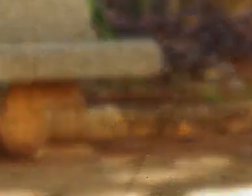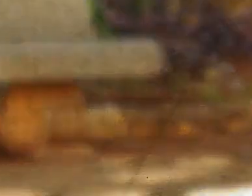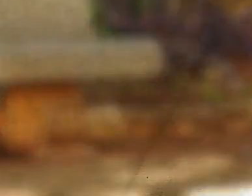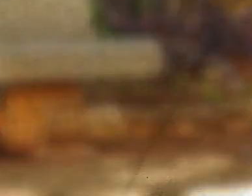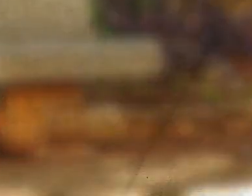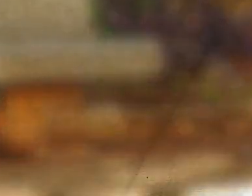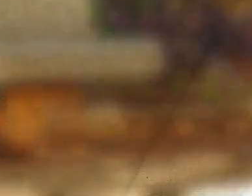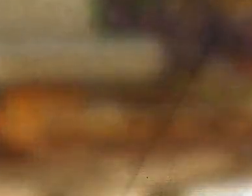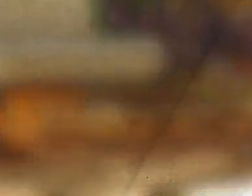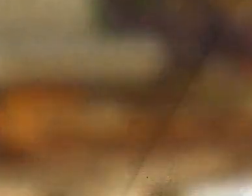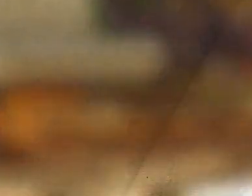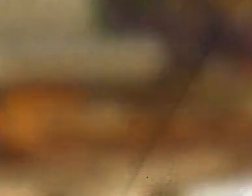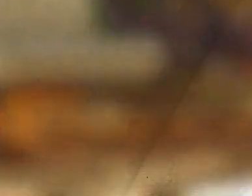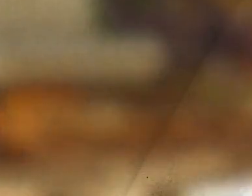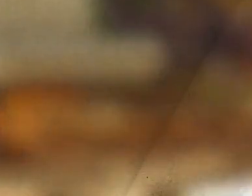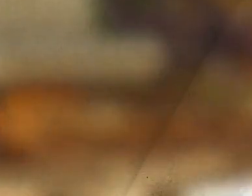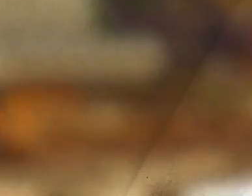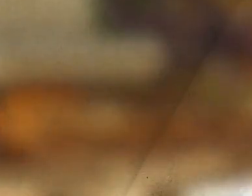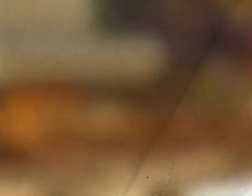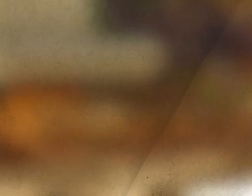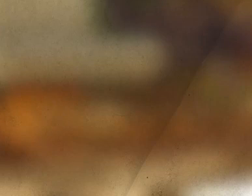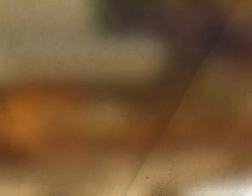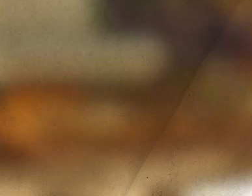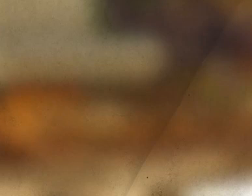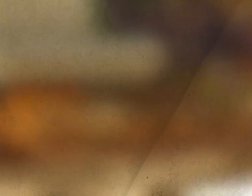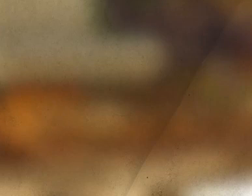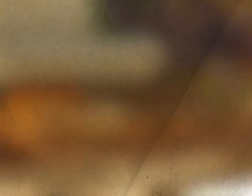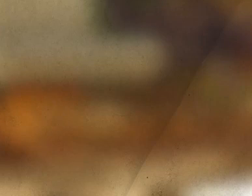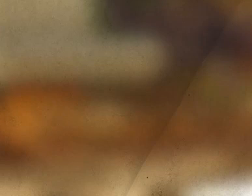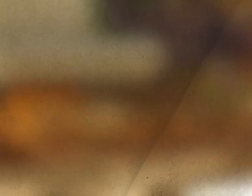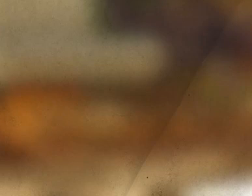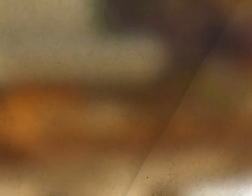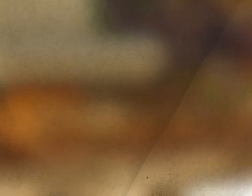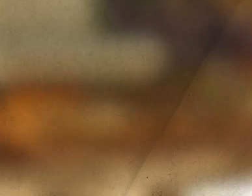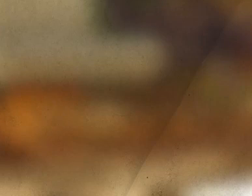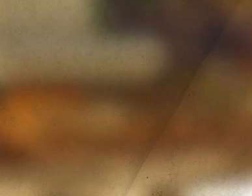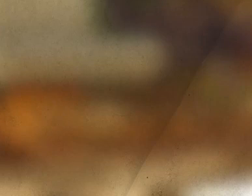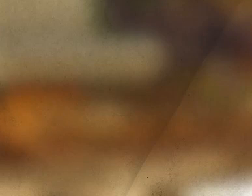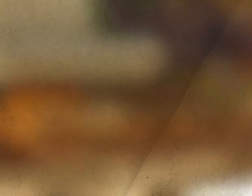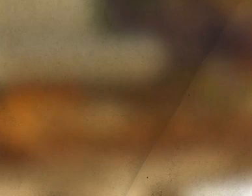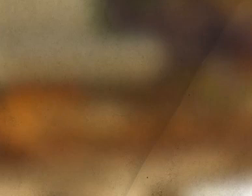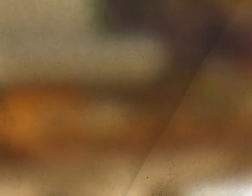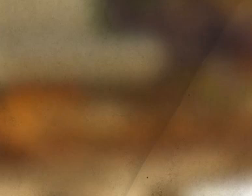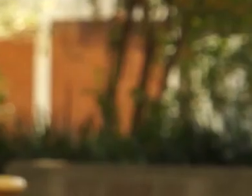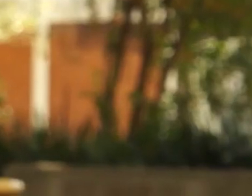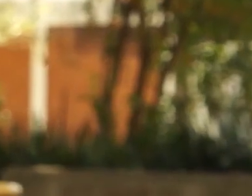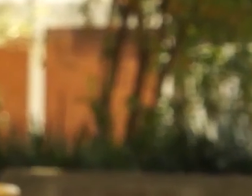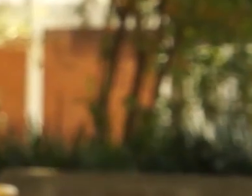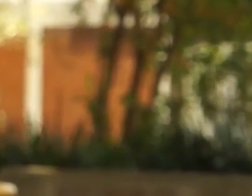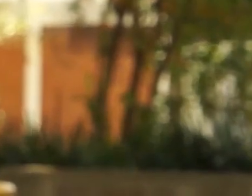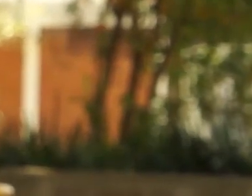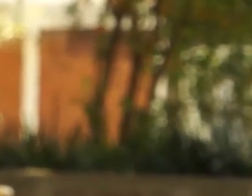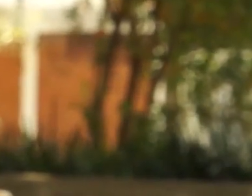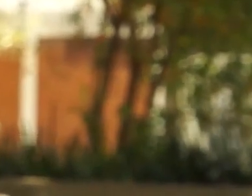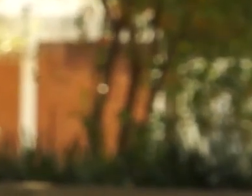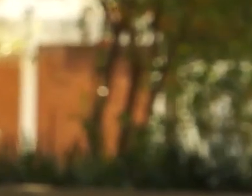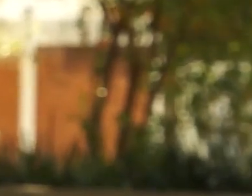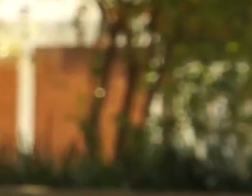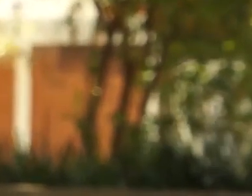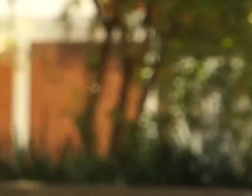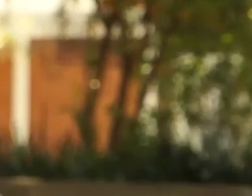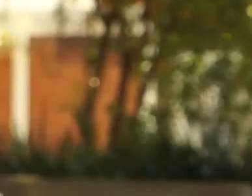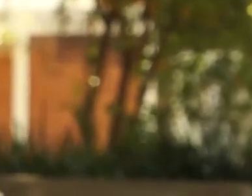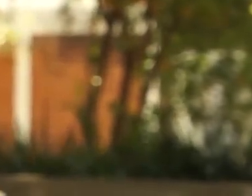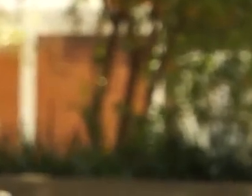menina que enjoa da boneca é sinal que o amor já chegou no coração. Meia comprida, não quer